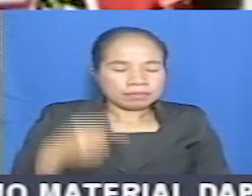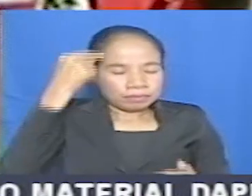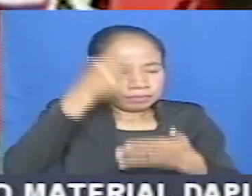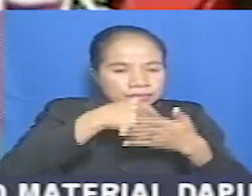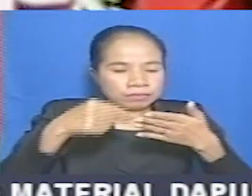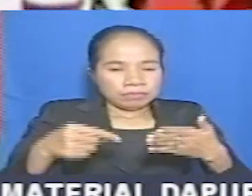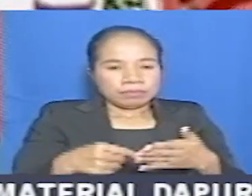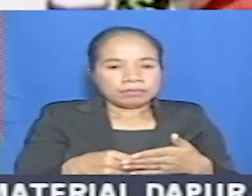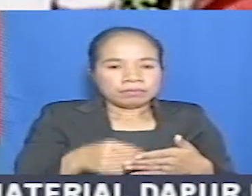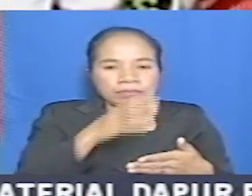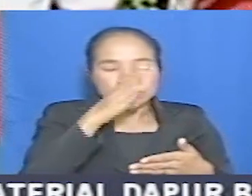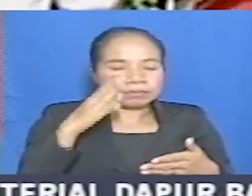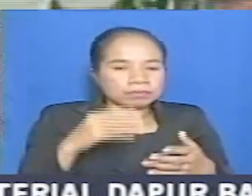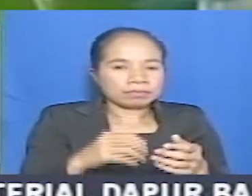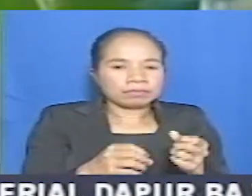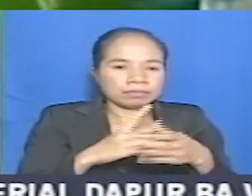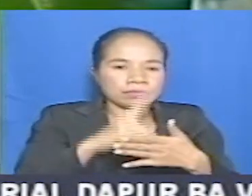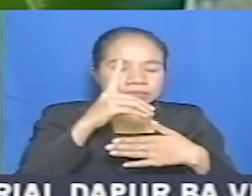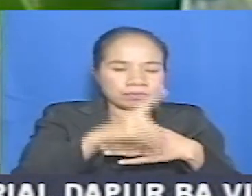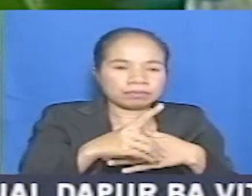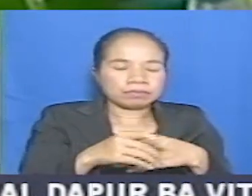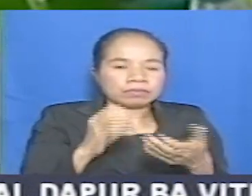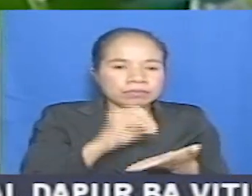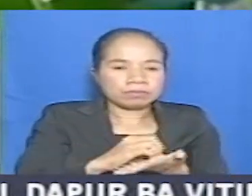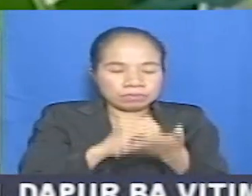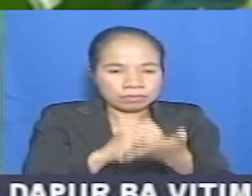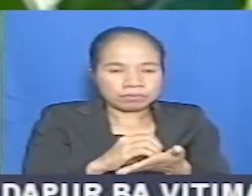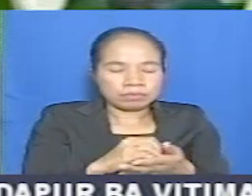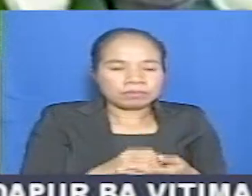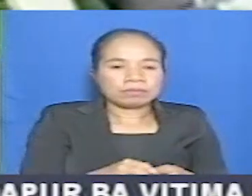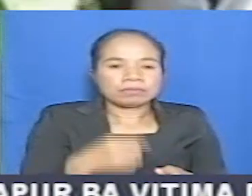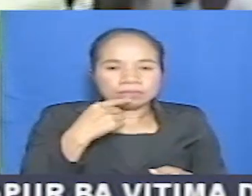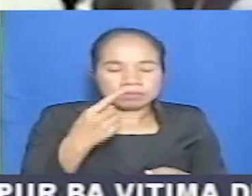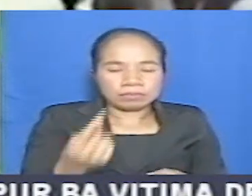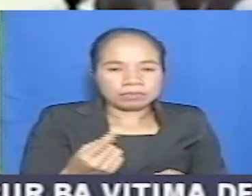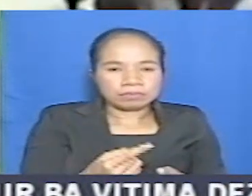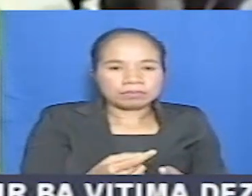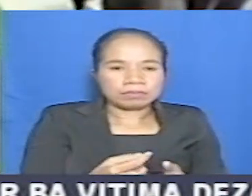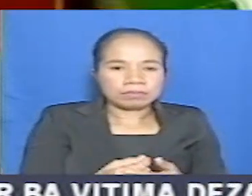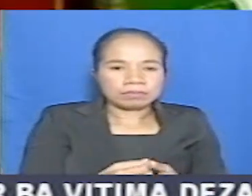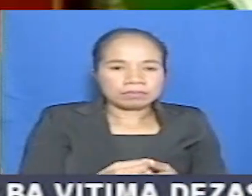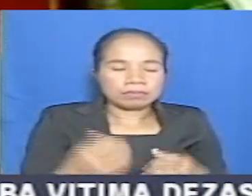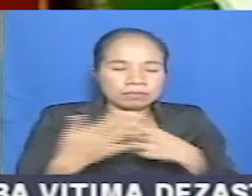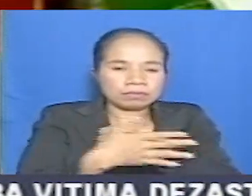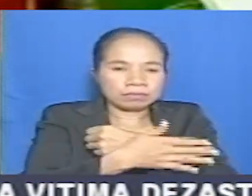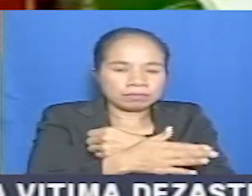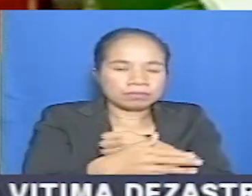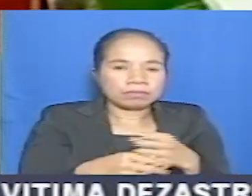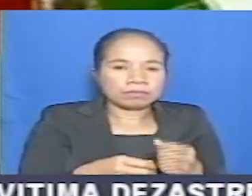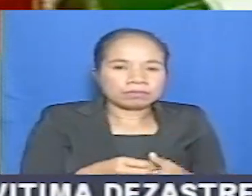Secretario Regional Agricultura no Desenvolvimento Rural Ekusi José Eta Hateten total ikanoan